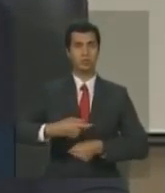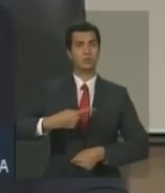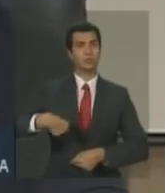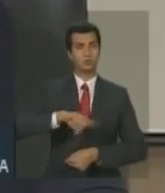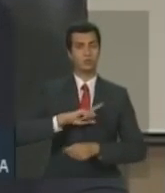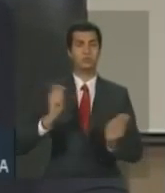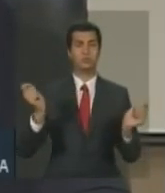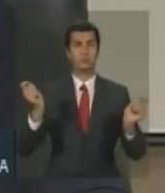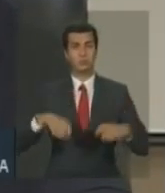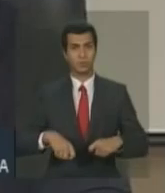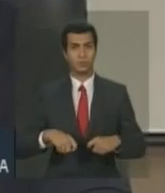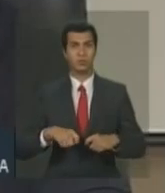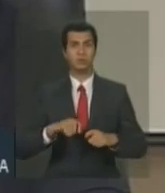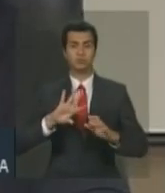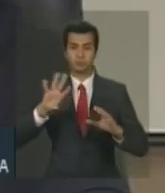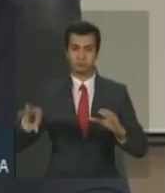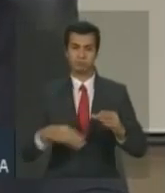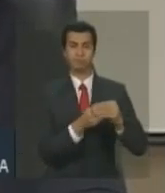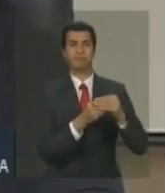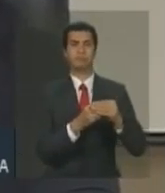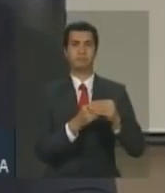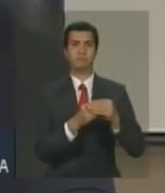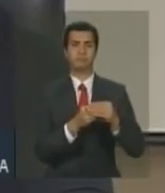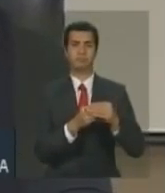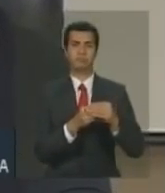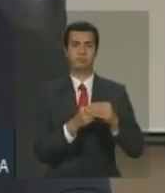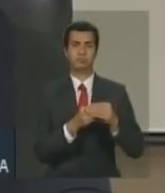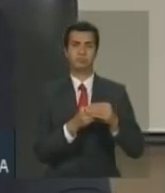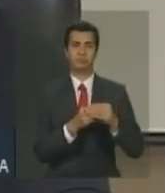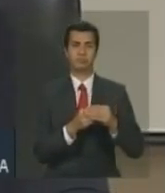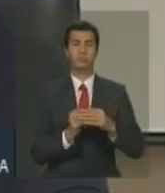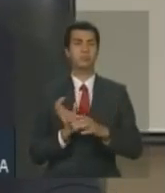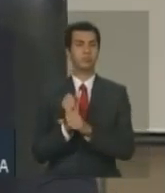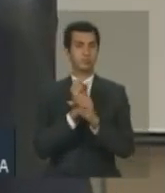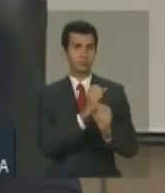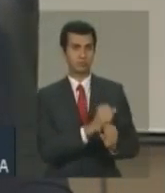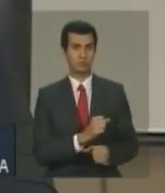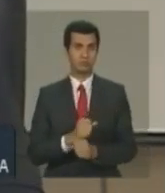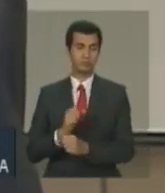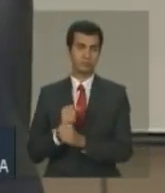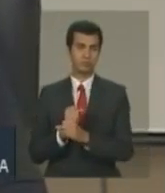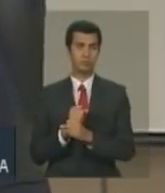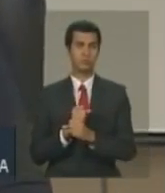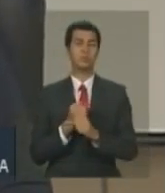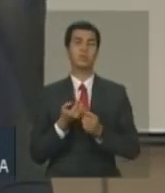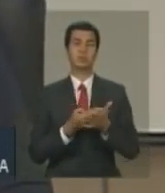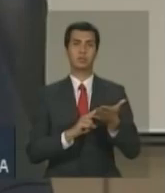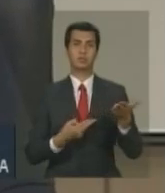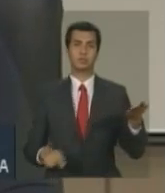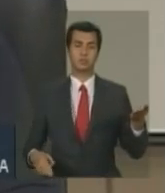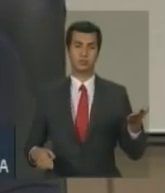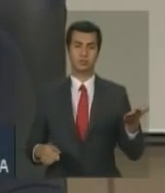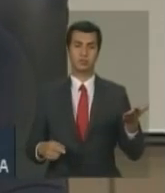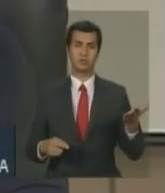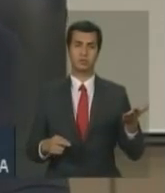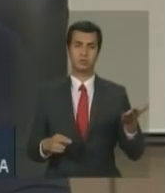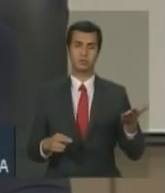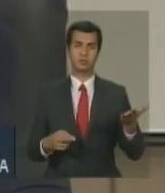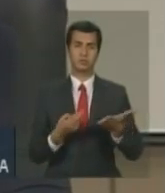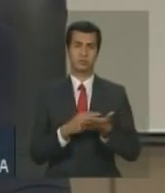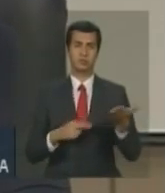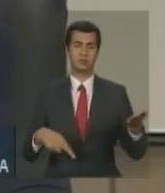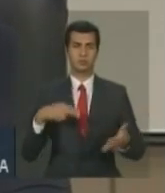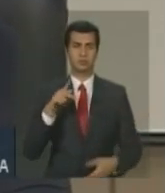esses elementos e esse avanço nas estatísticas nacionais, nos próximos relatórios do